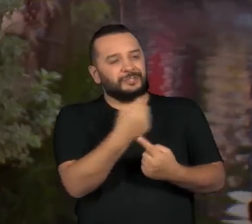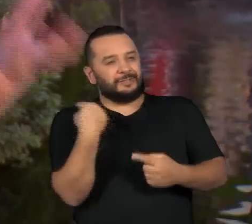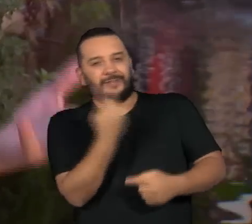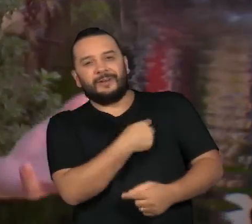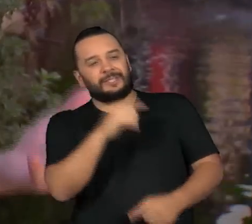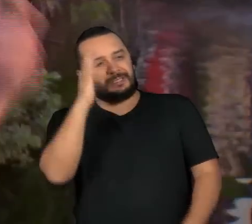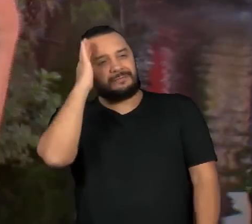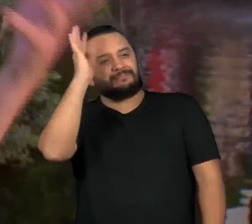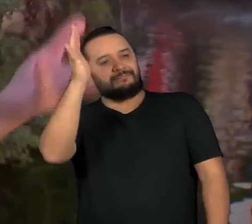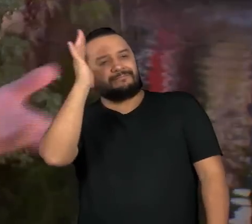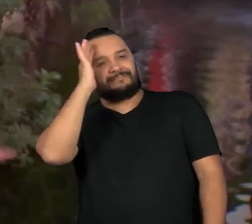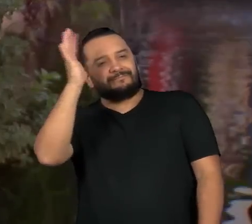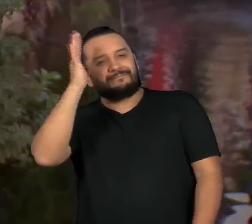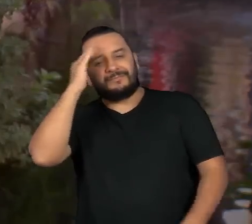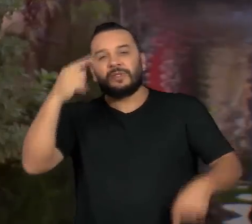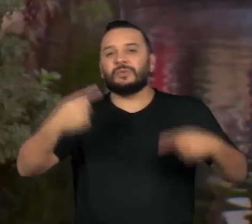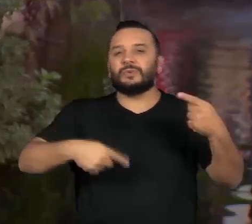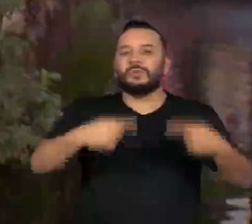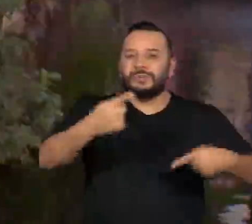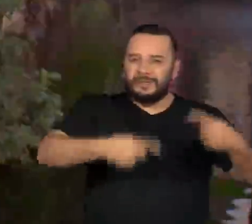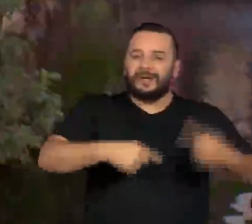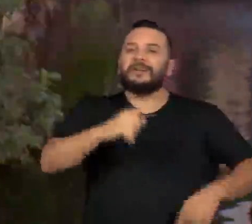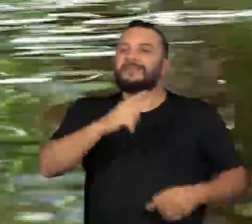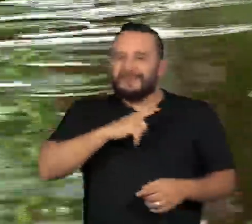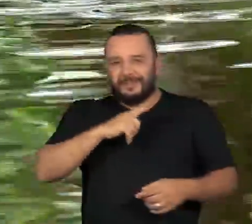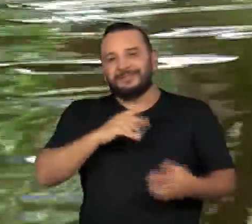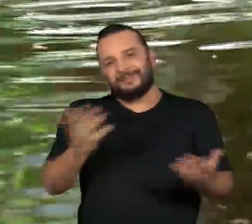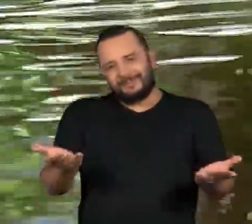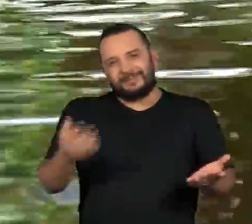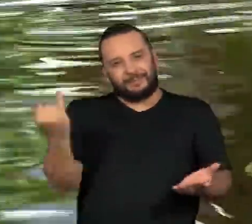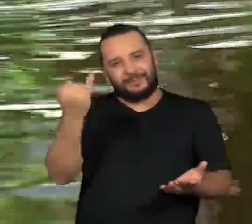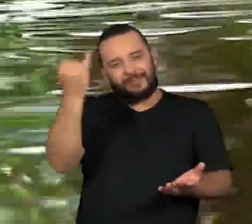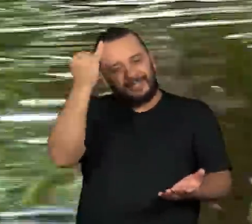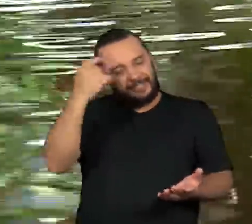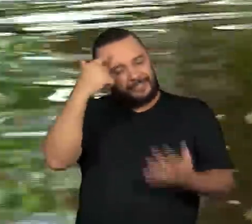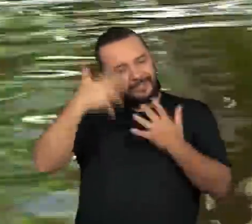para a discussão intelectual e vice-versa,